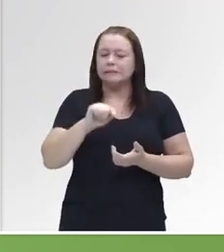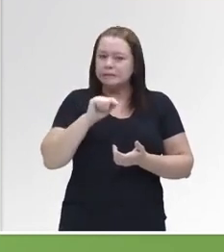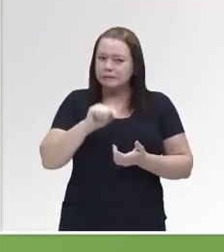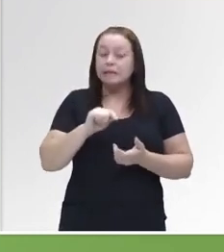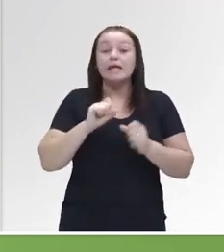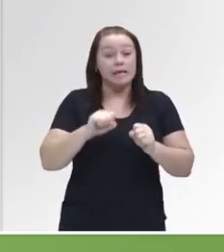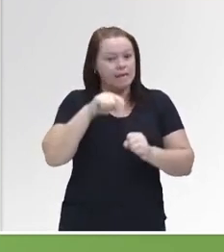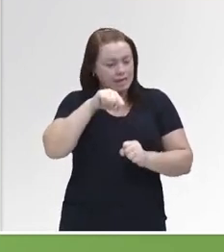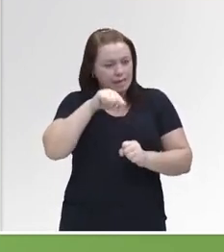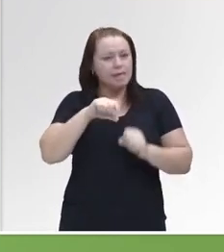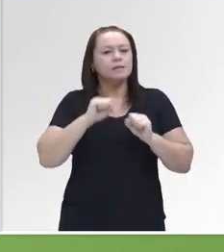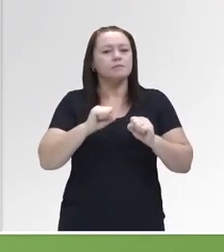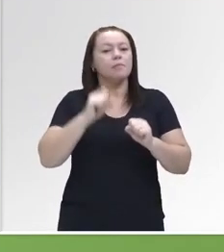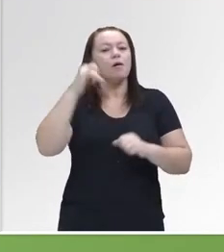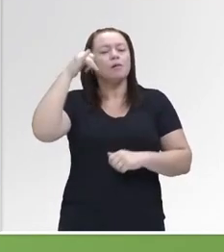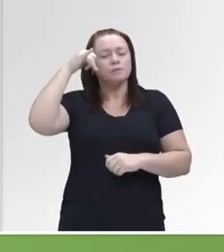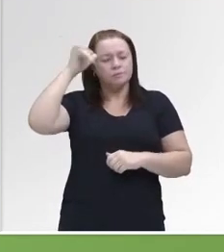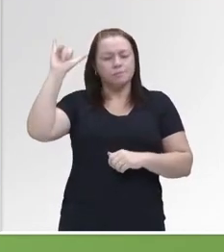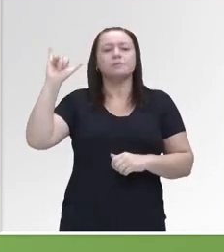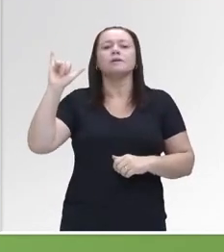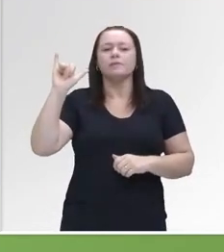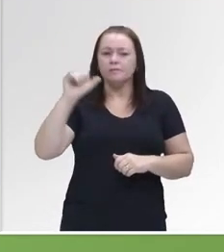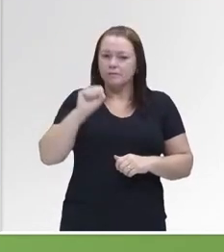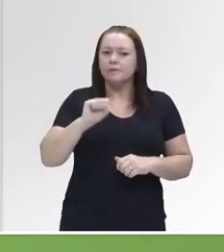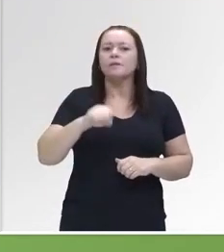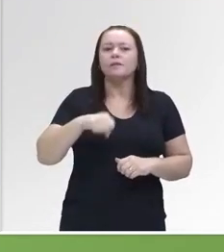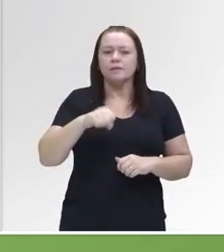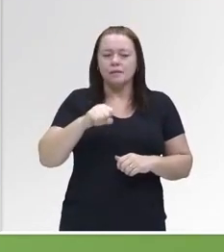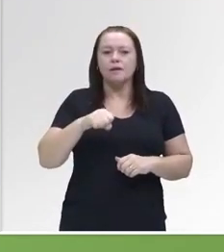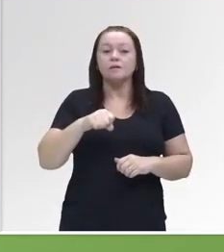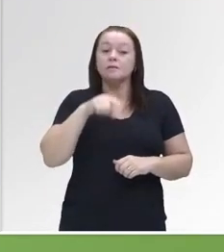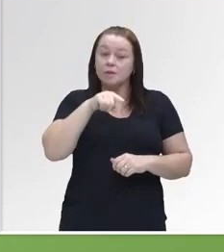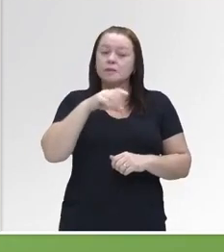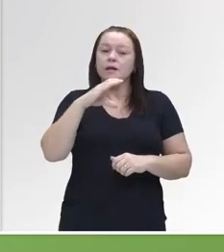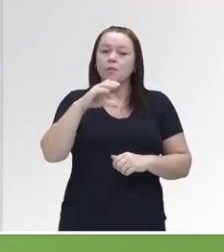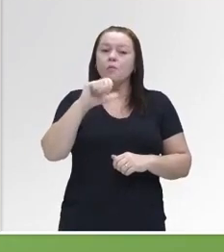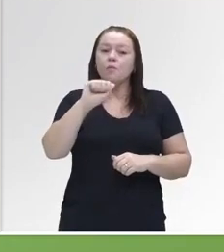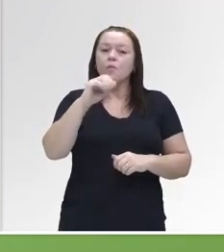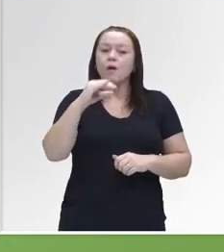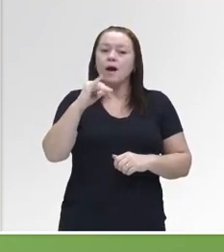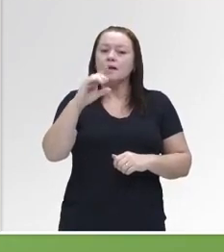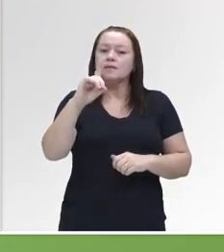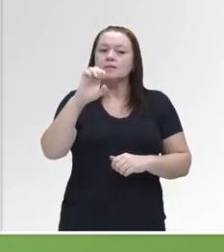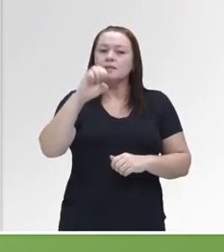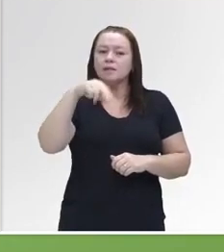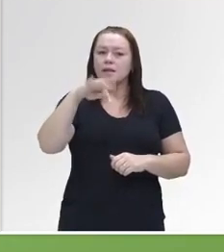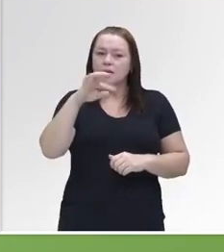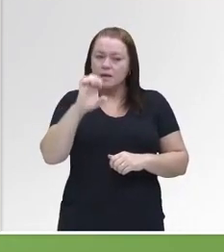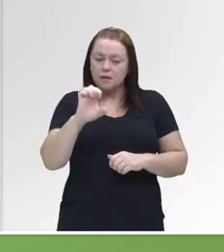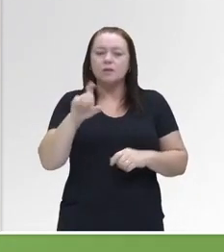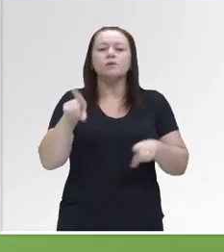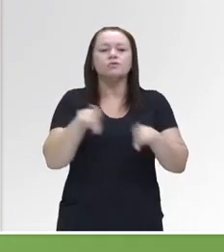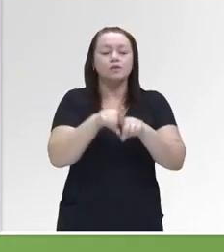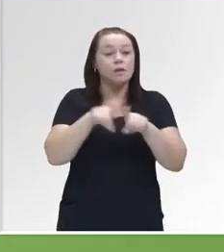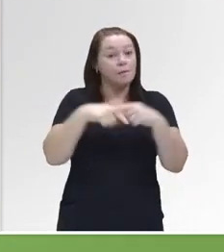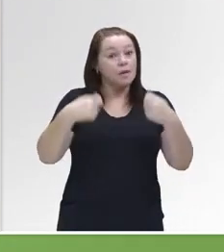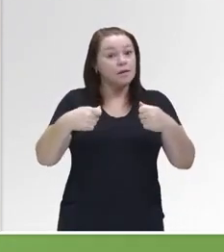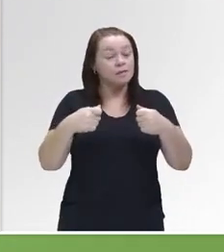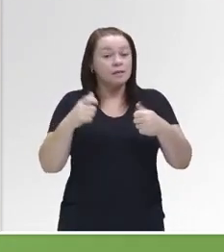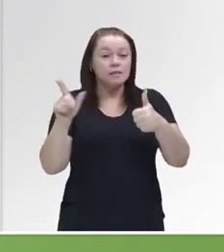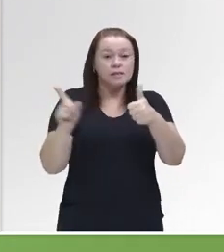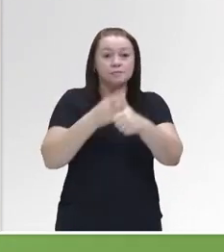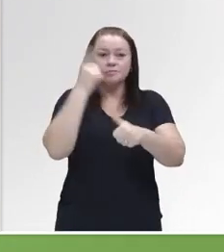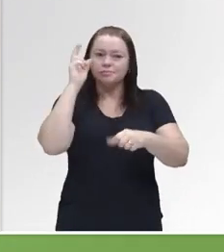gente prever, né? Mas afogamento é um tipo de acidente também, que a gente vai precisar de primeiros socorros.